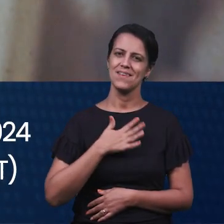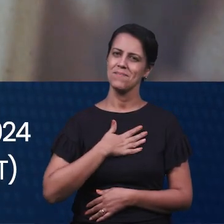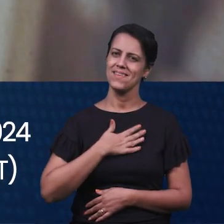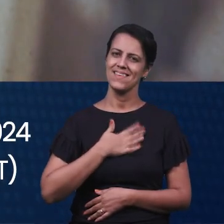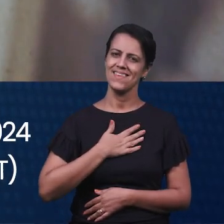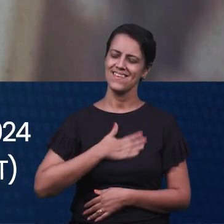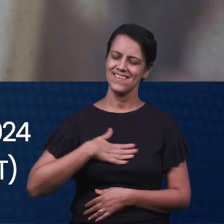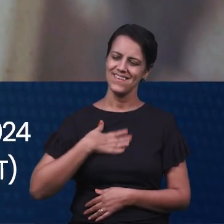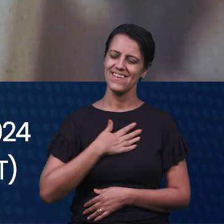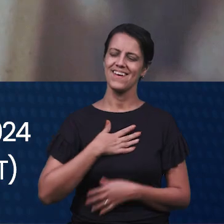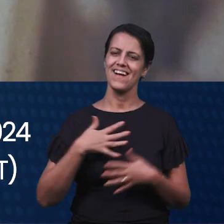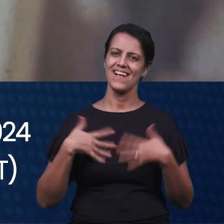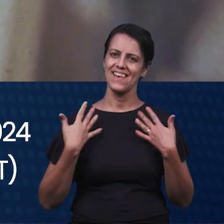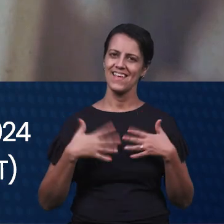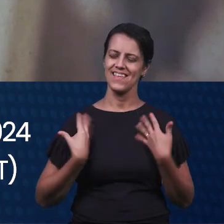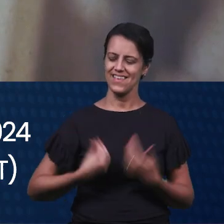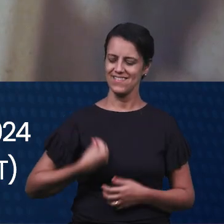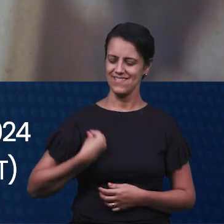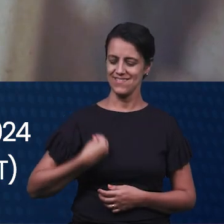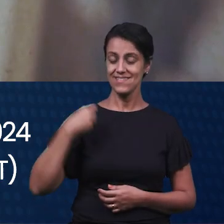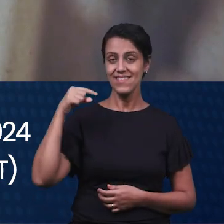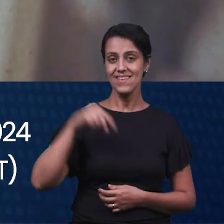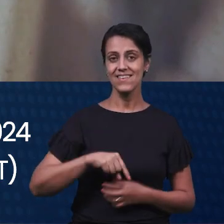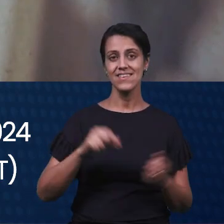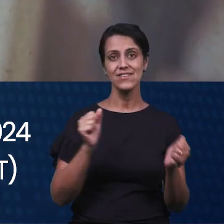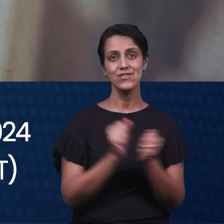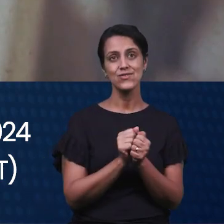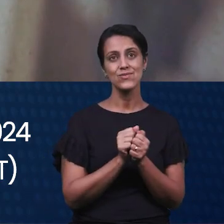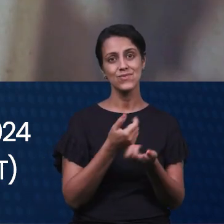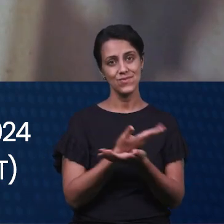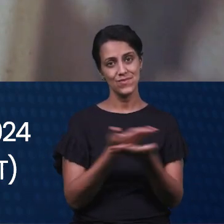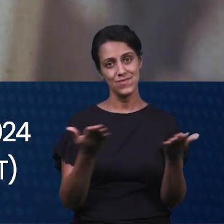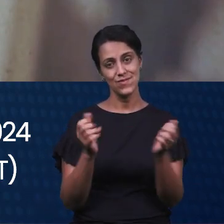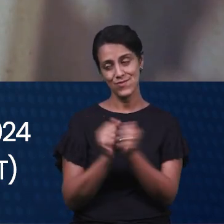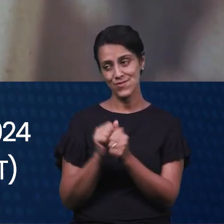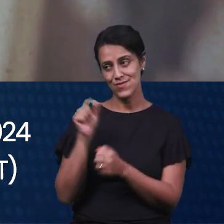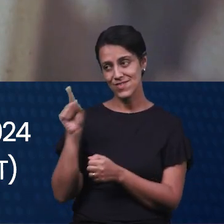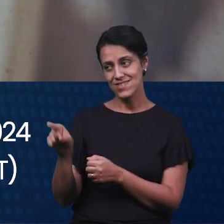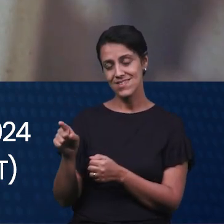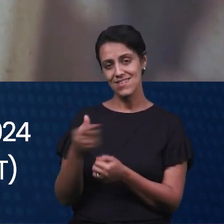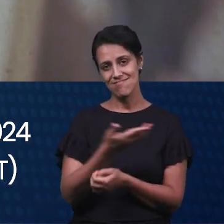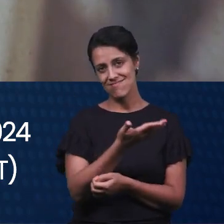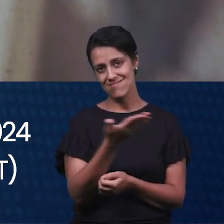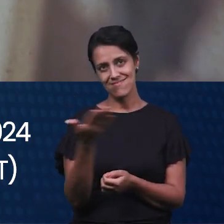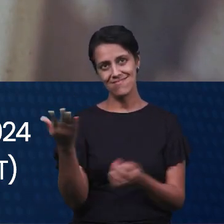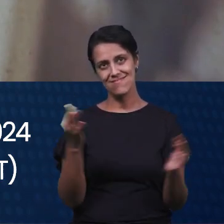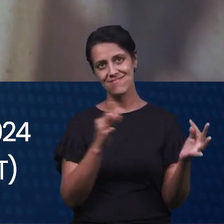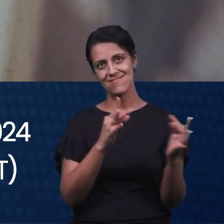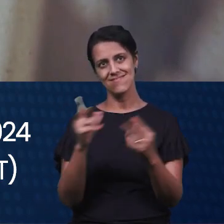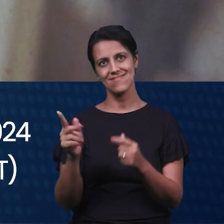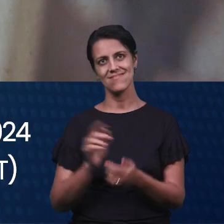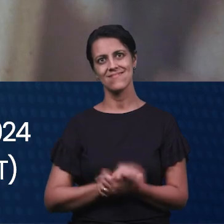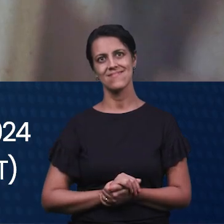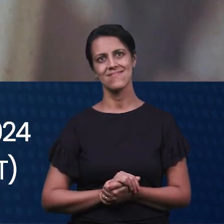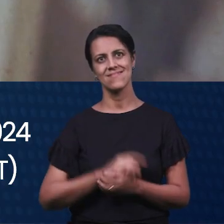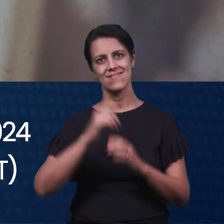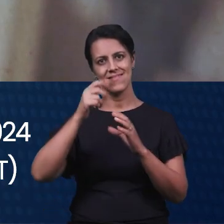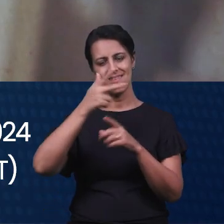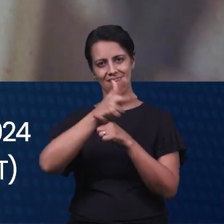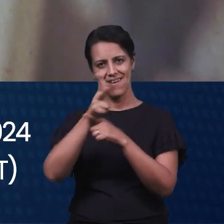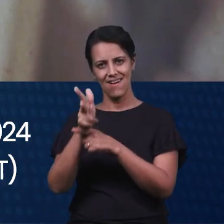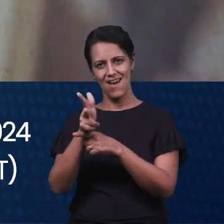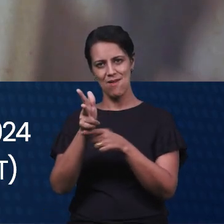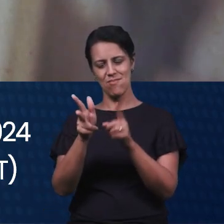satisfação nossa, né? Alegria de estar aqui com os irmãos, contigo, com os companheiros que estão aqui, né, de trás